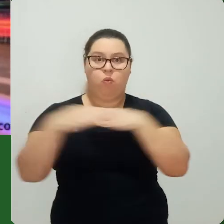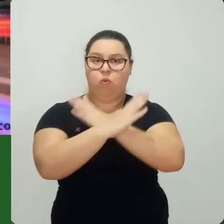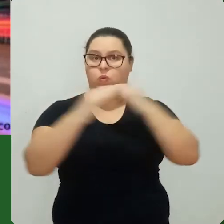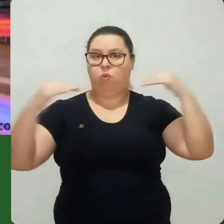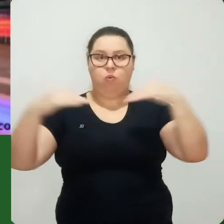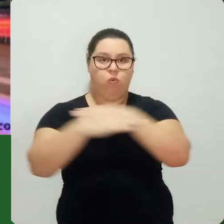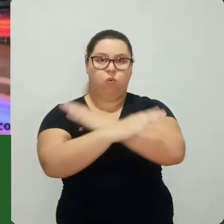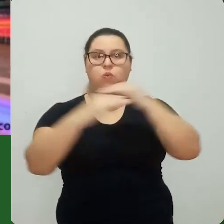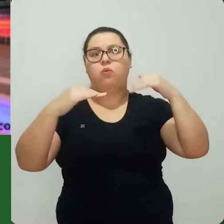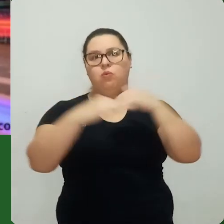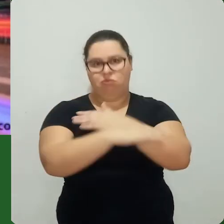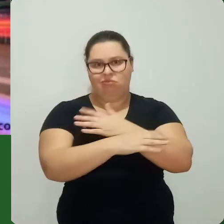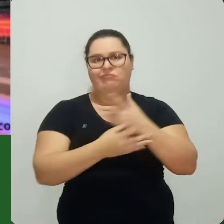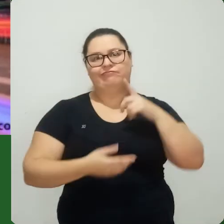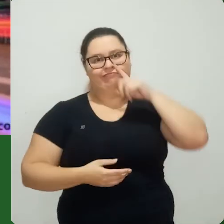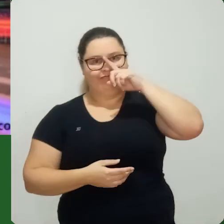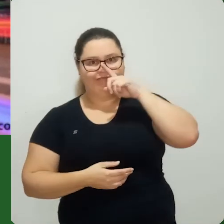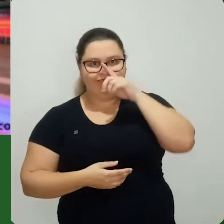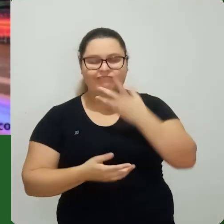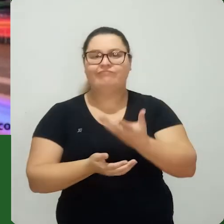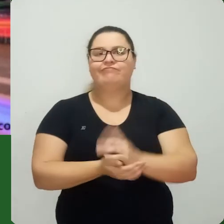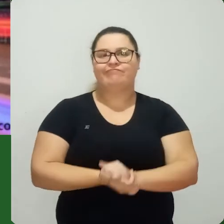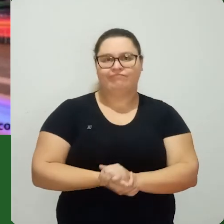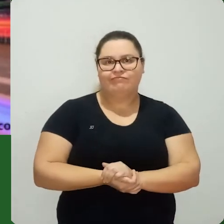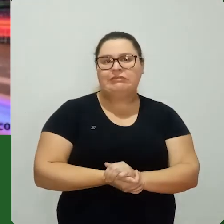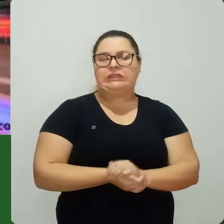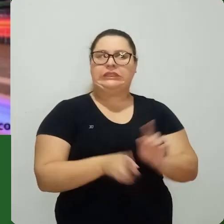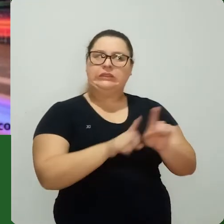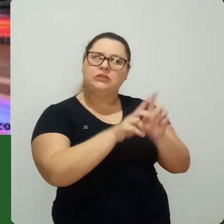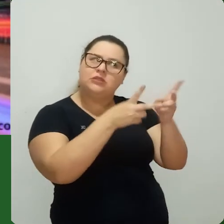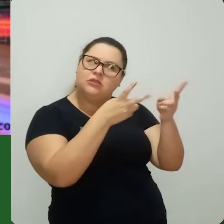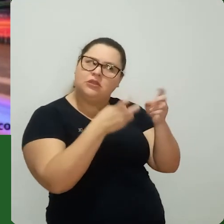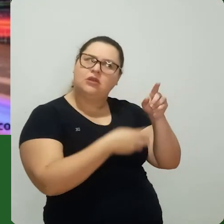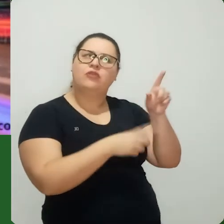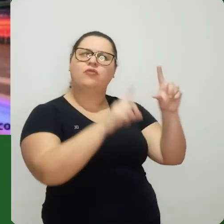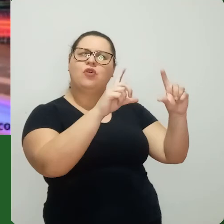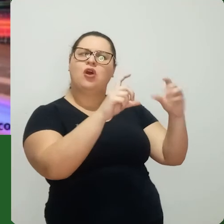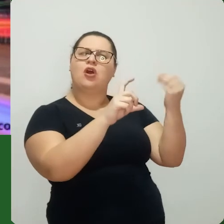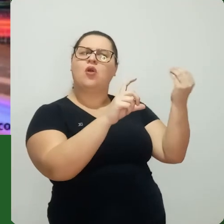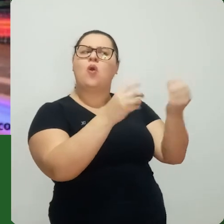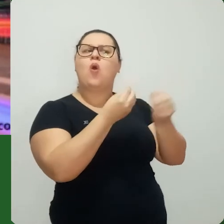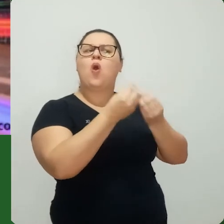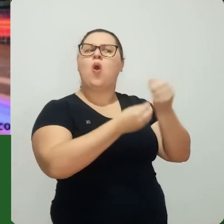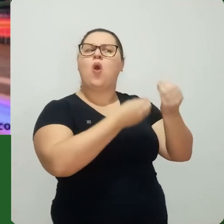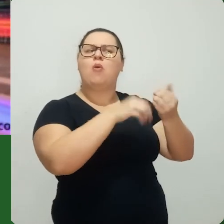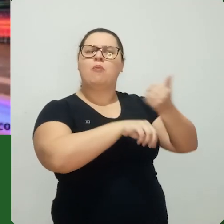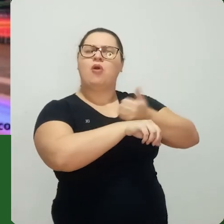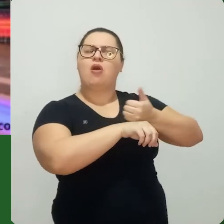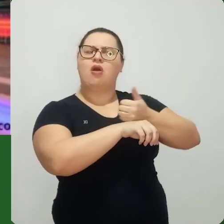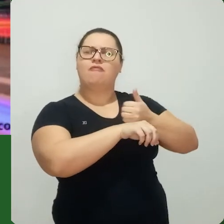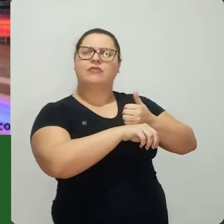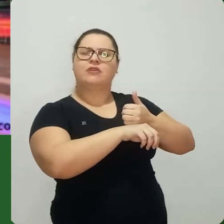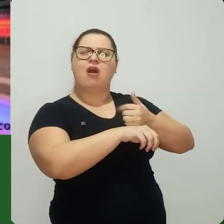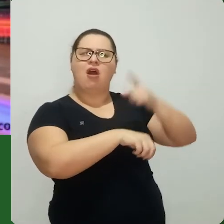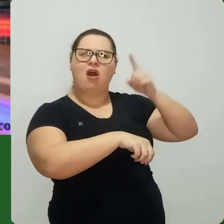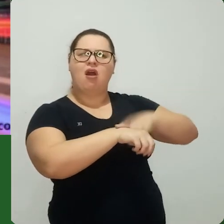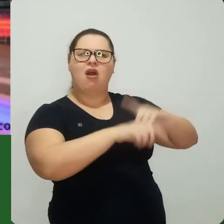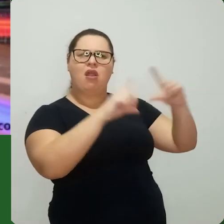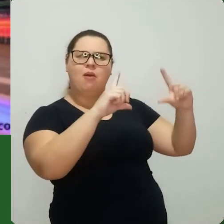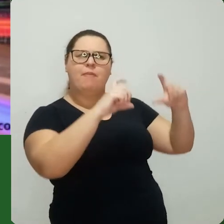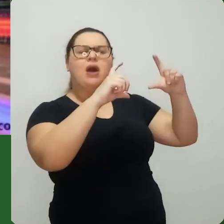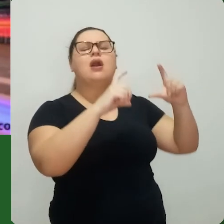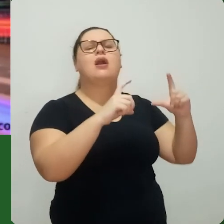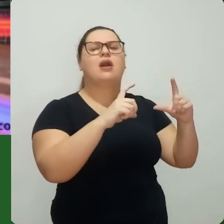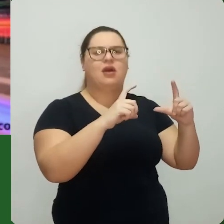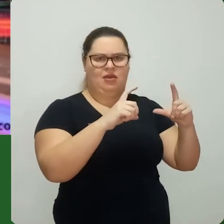velocidade considerável por ele. E eu posso começar a entender como que essa fotografia foi feita. No caso,